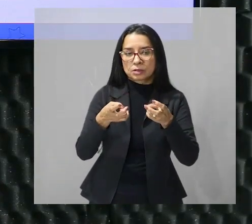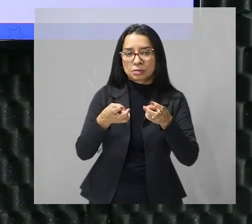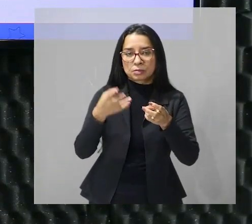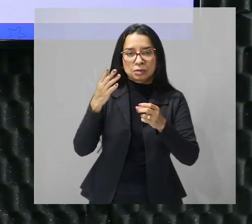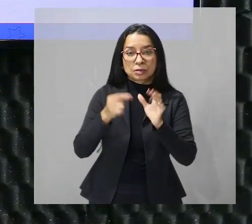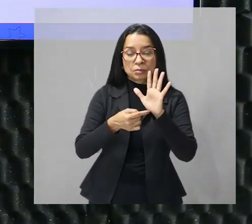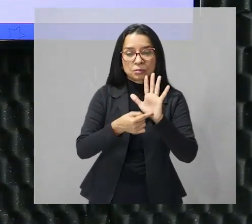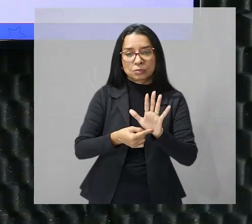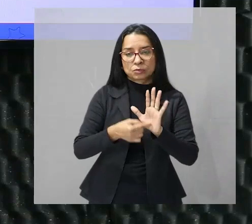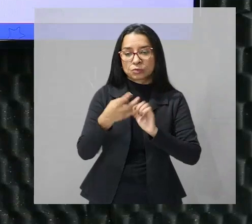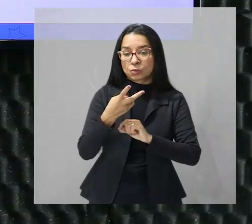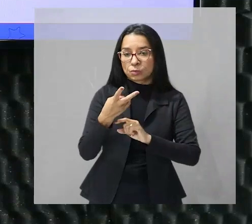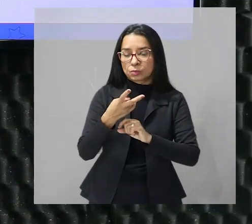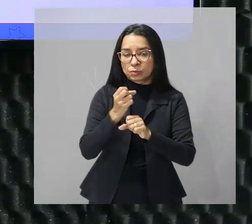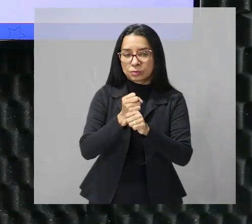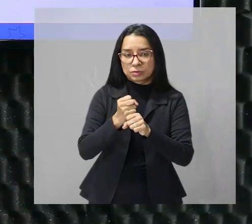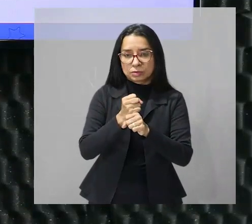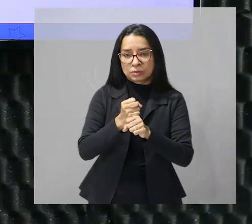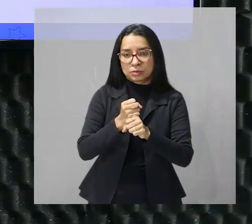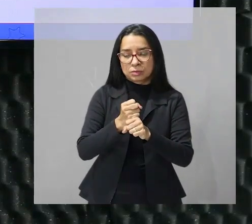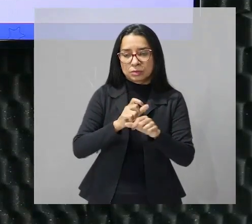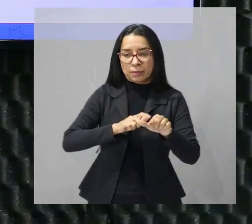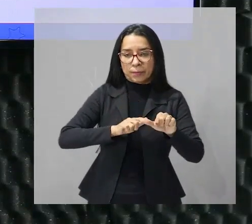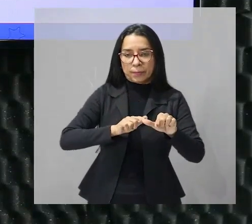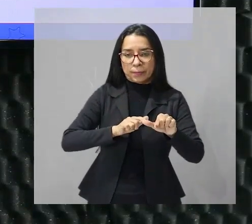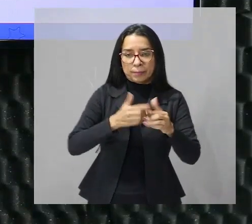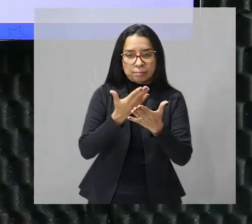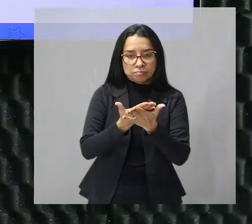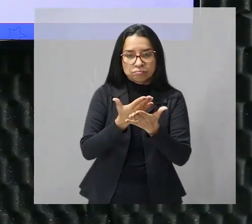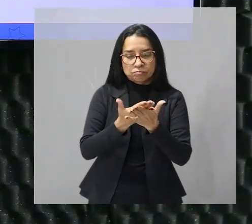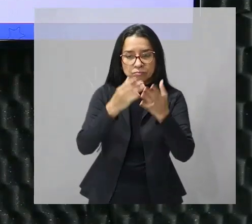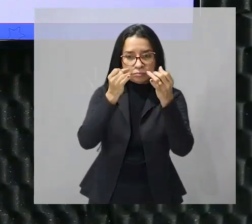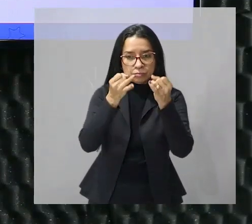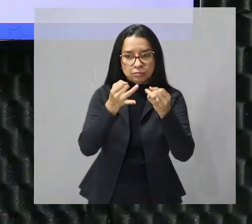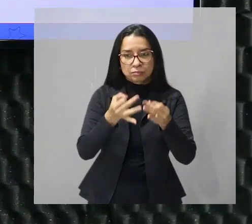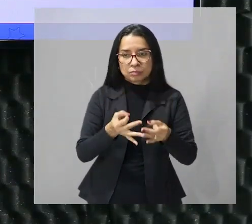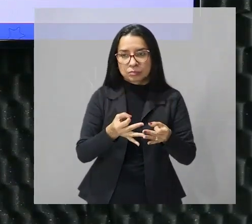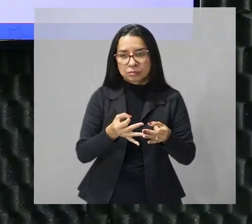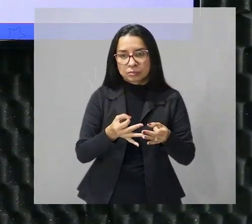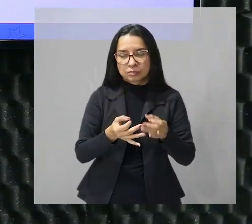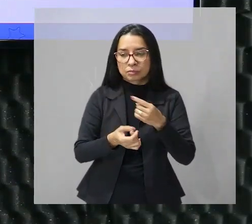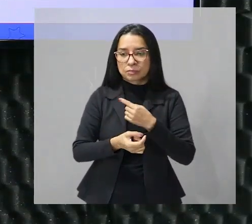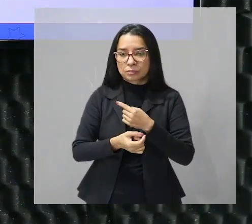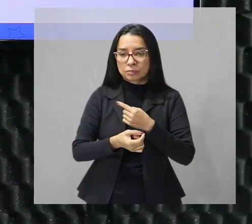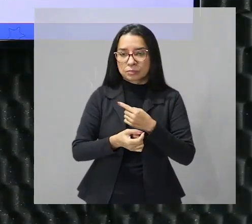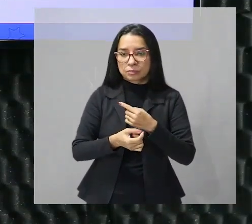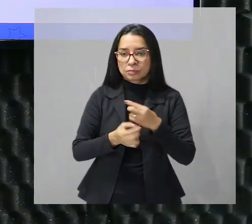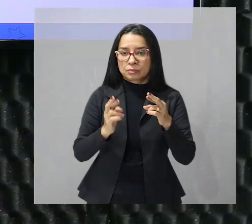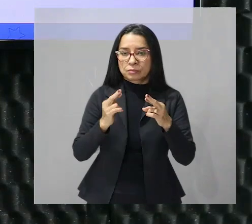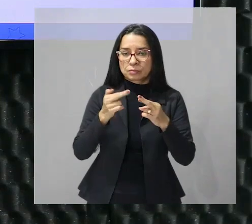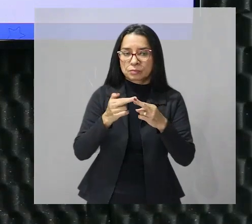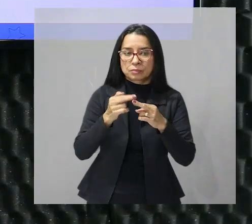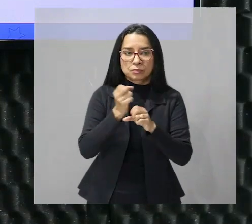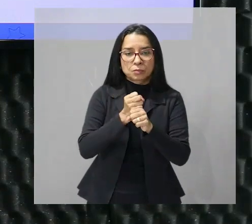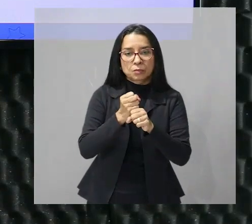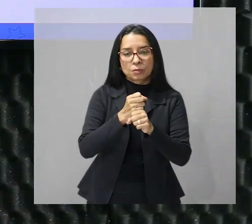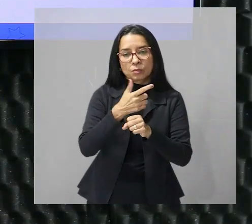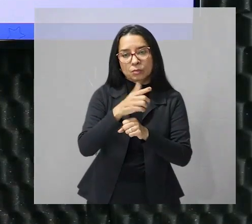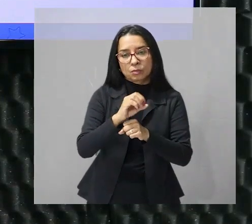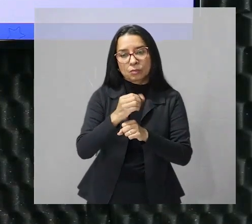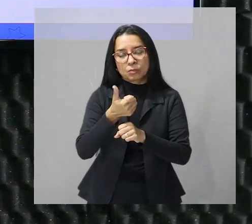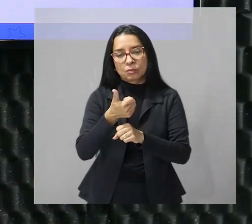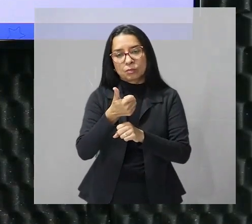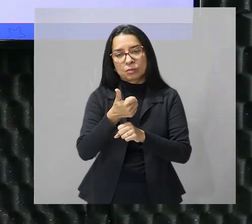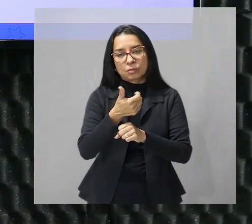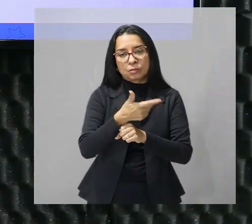trabalharmos, tá? Então, aqui nós já vamos trabalhar com essas informações referentes a esses anos que foram passados, tá?